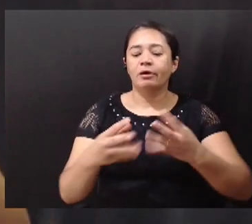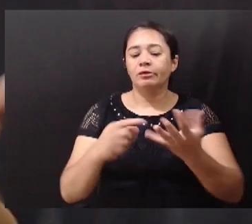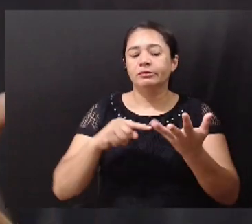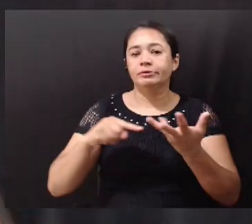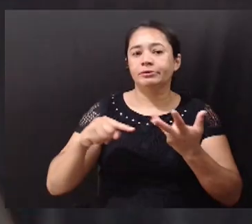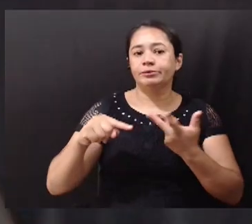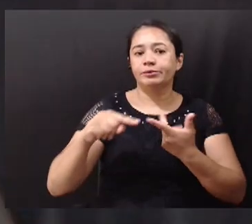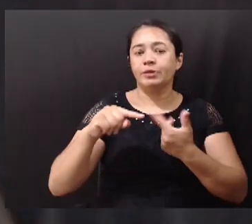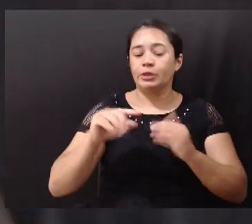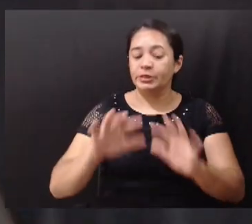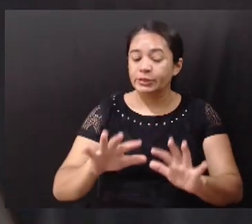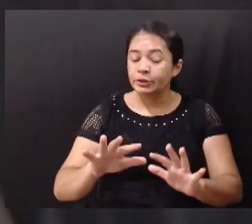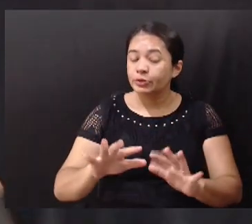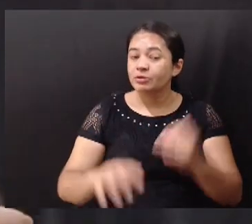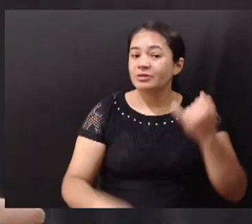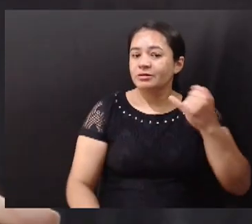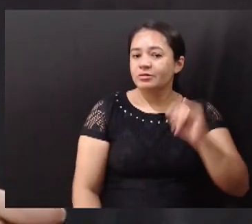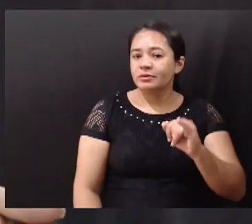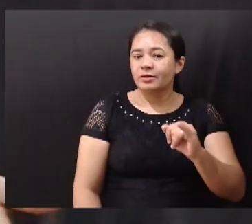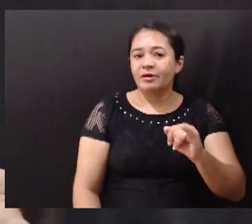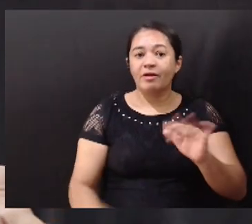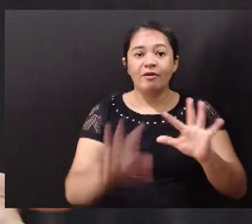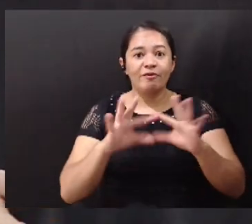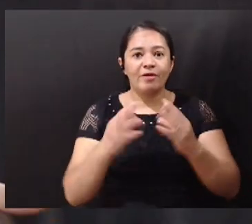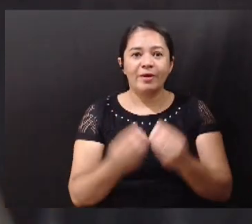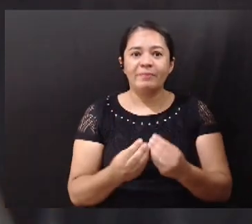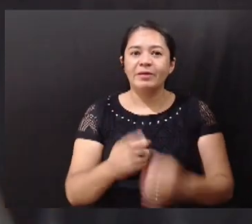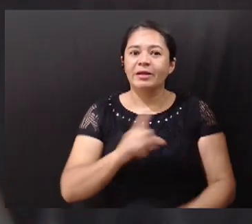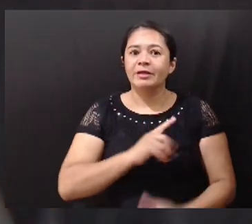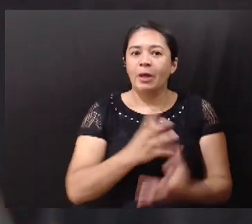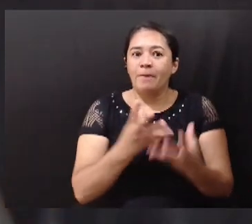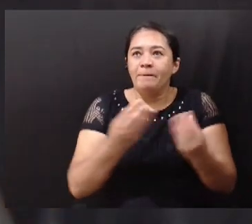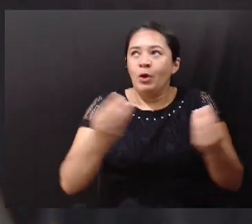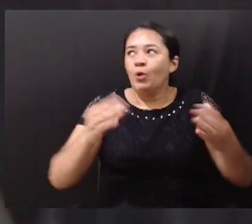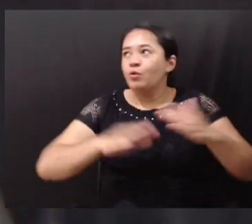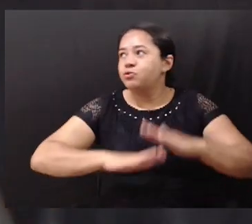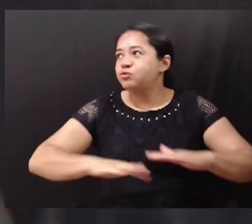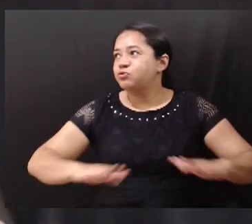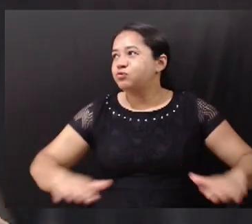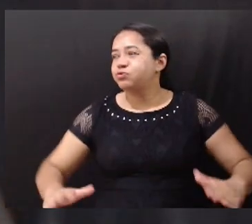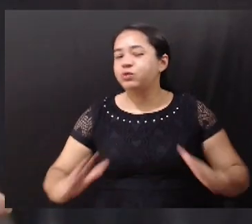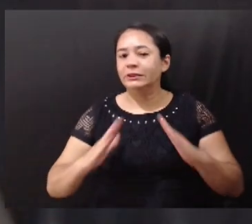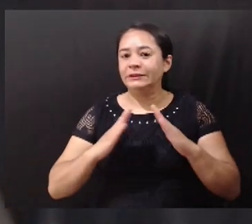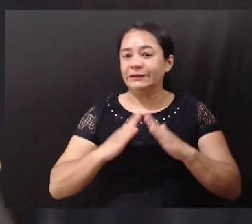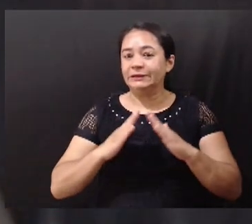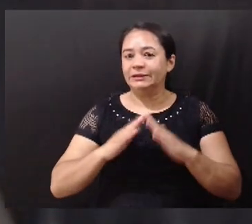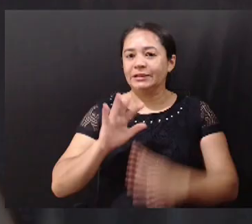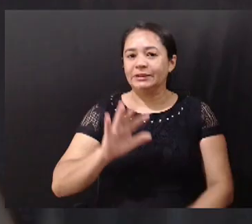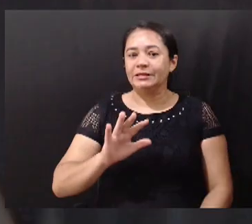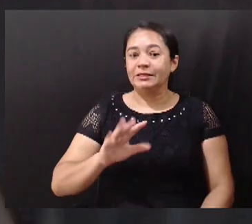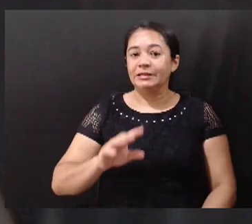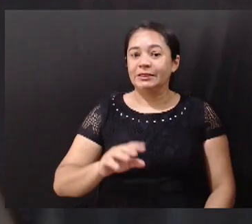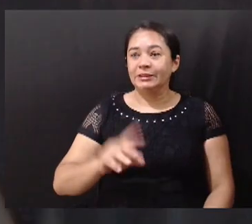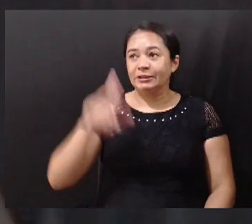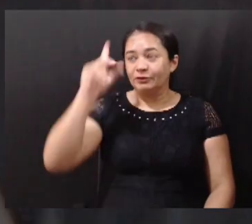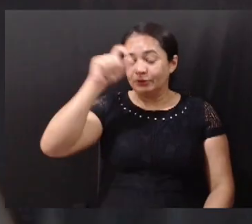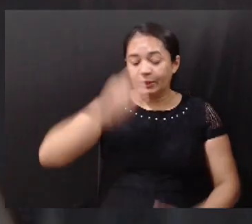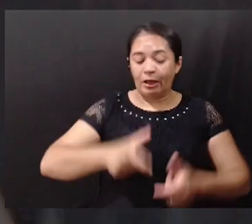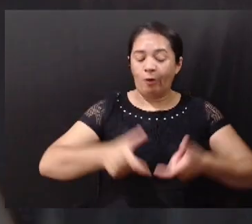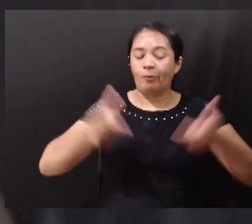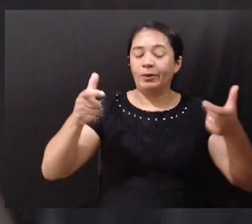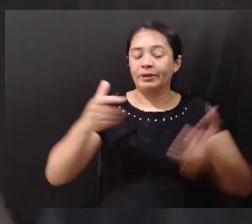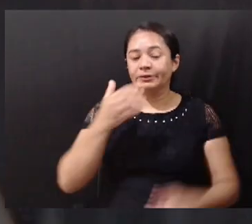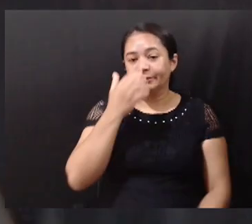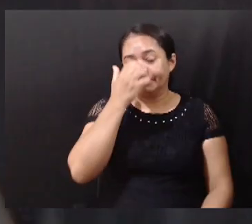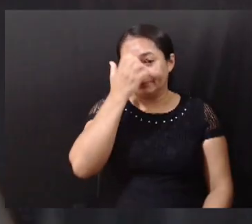se considerarmos que tem famílias que têm muitas crianças em casa, né, essa dificuldade ainda potencializa mais ainda. Mas eu